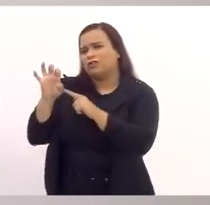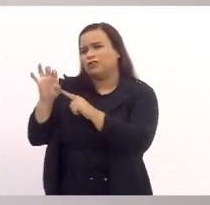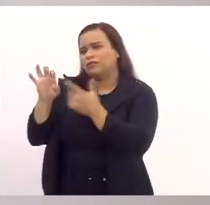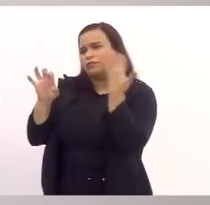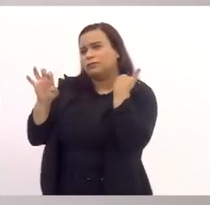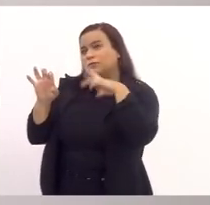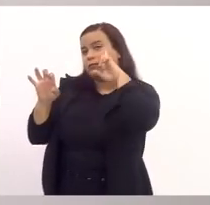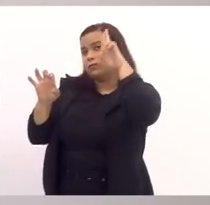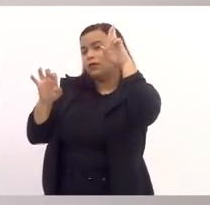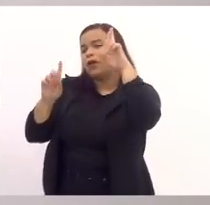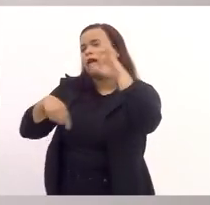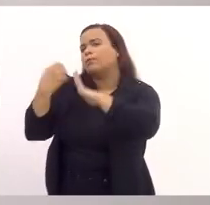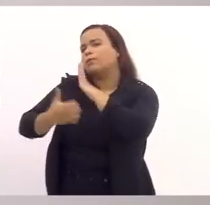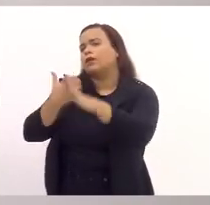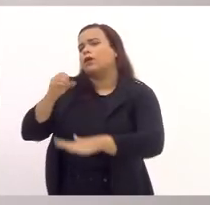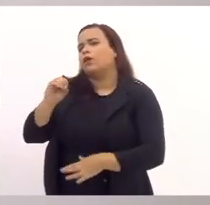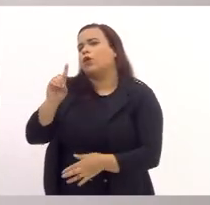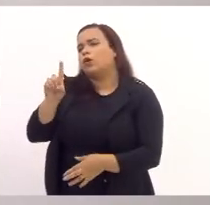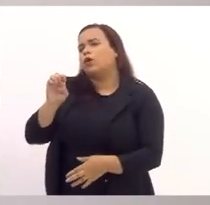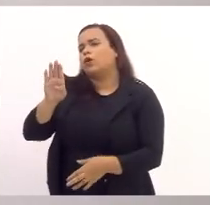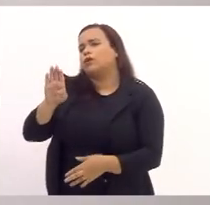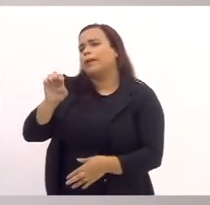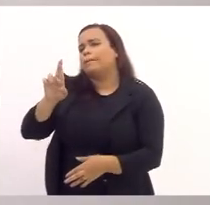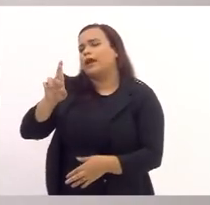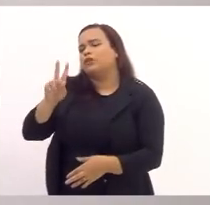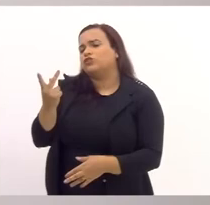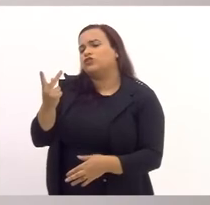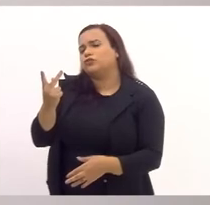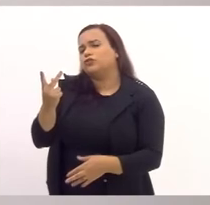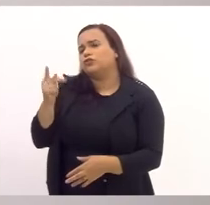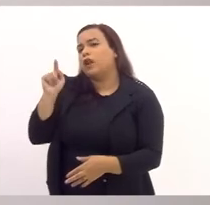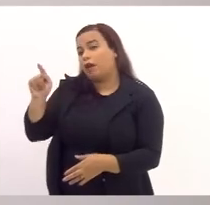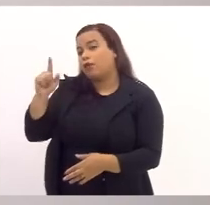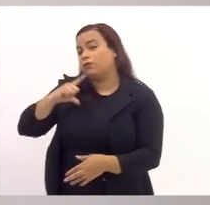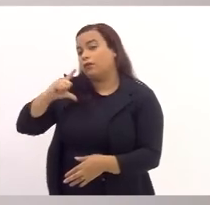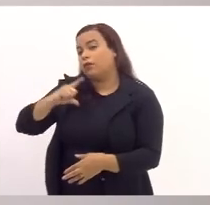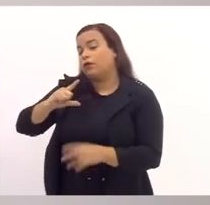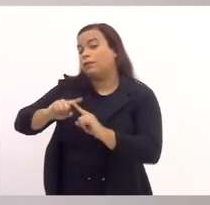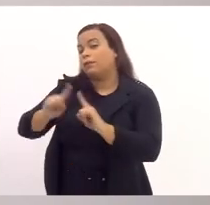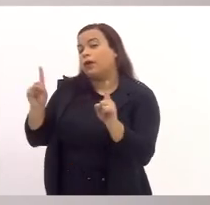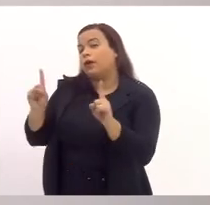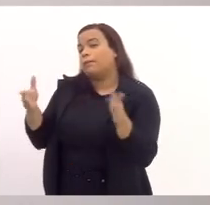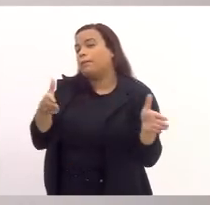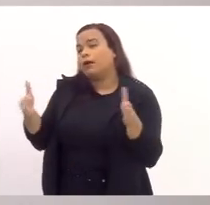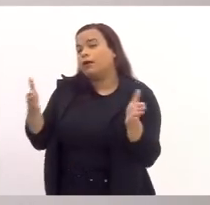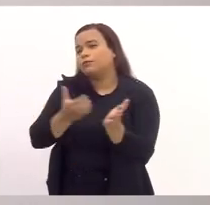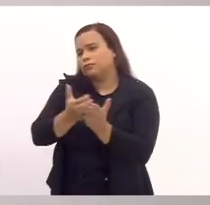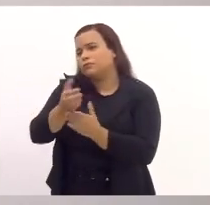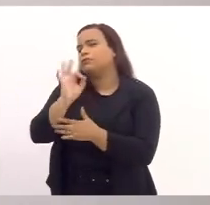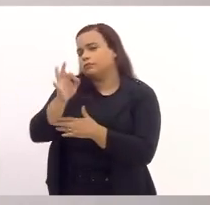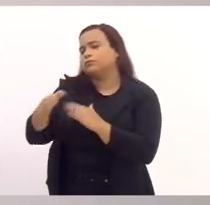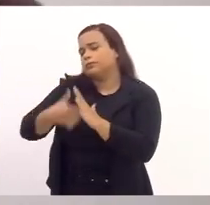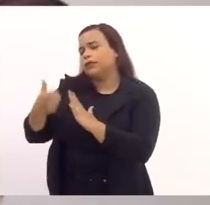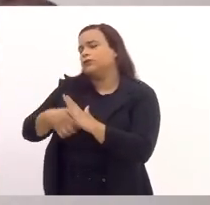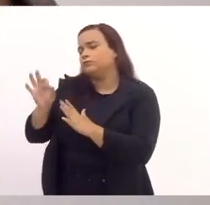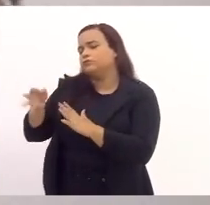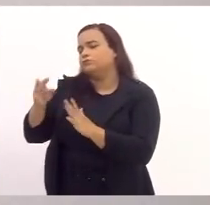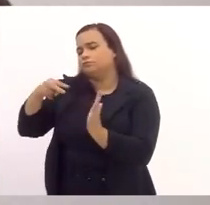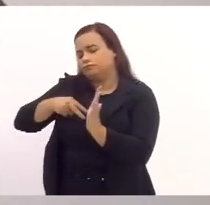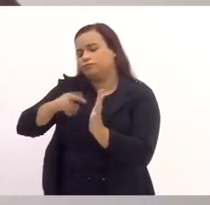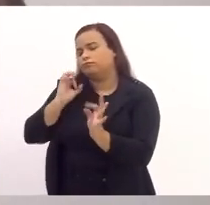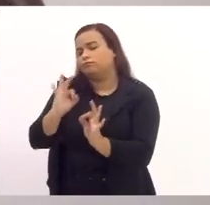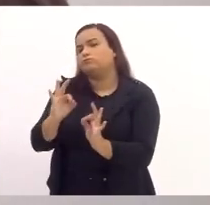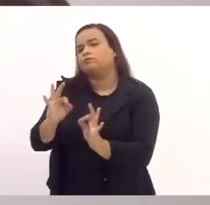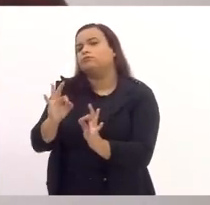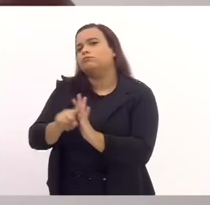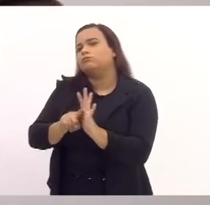Odebrecht, né? Nós temos aqui que na época era o Odebrecht que era proprietário, cujo prazo inicial de vigência era o Odebrecht na época. Mas